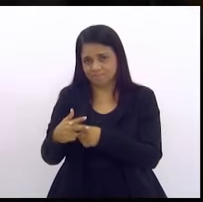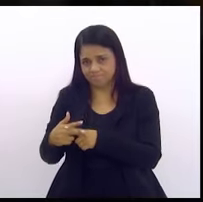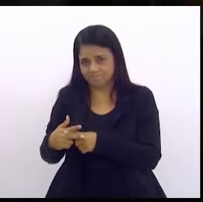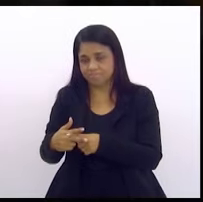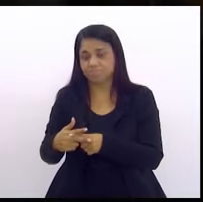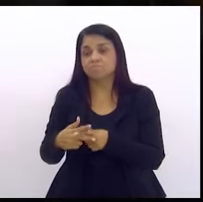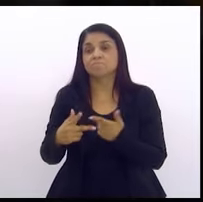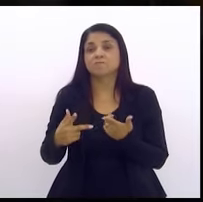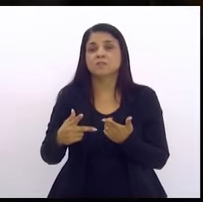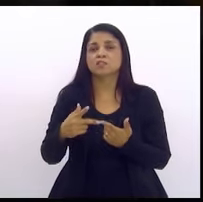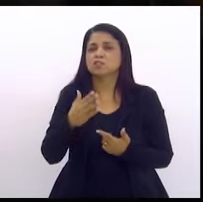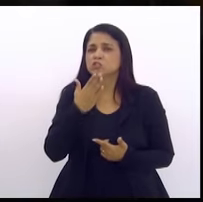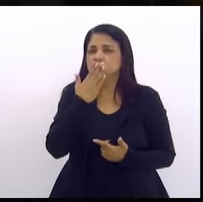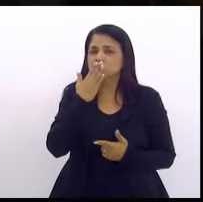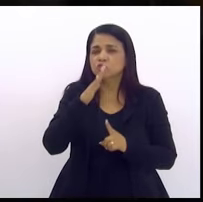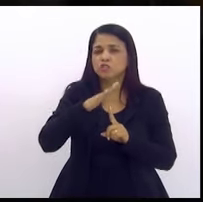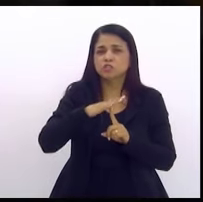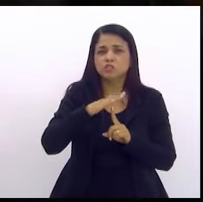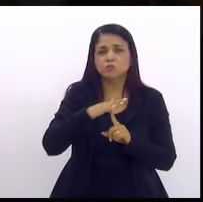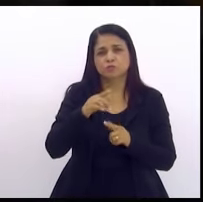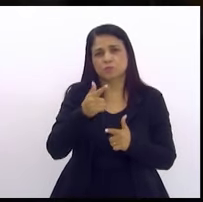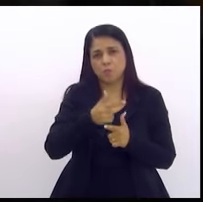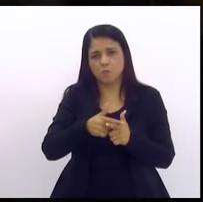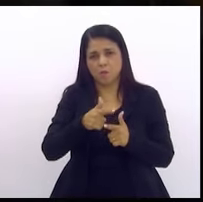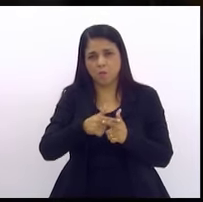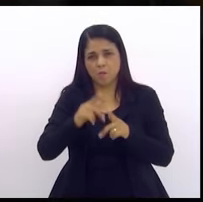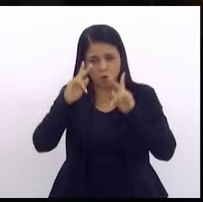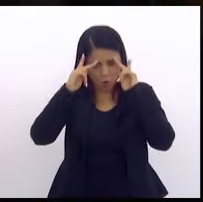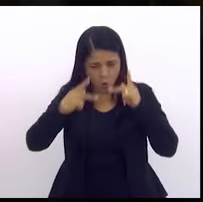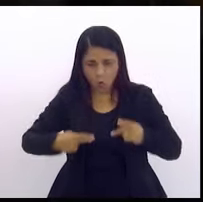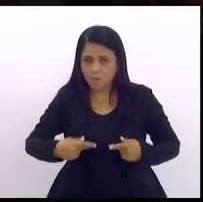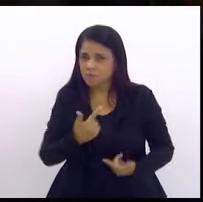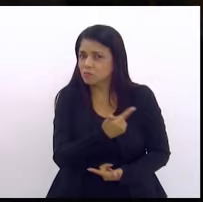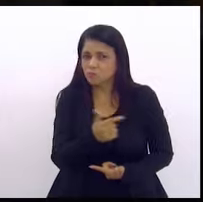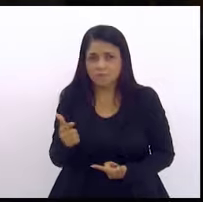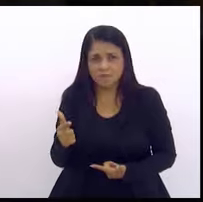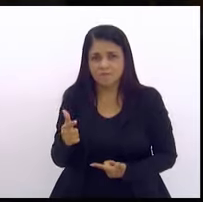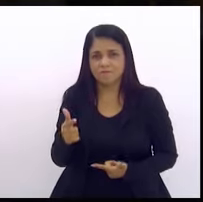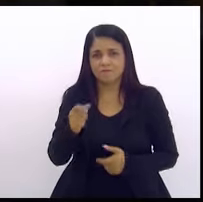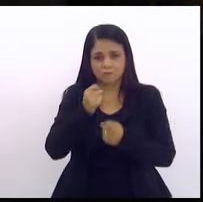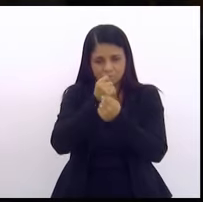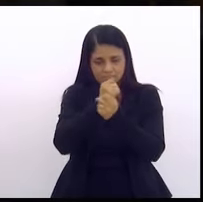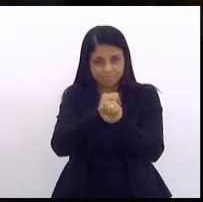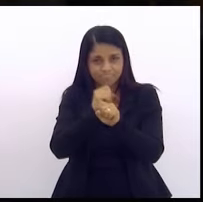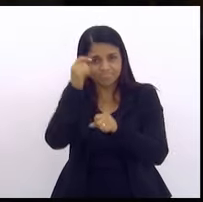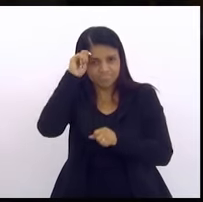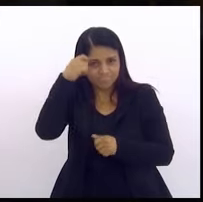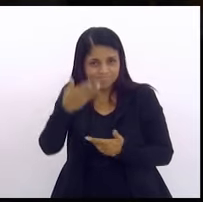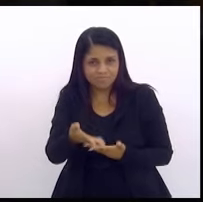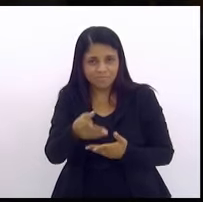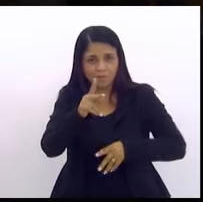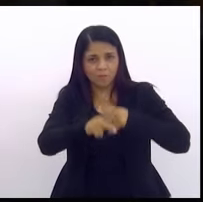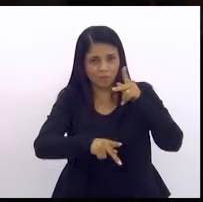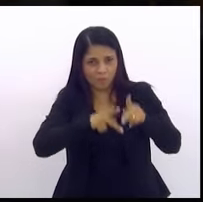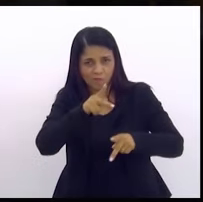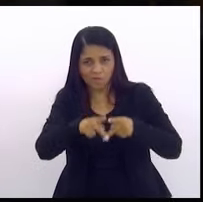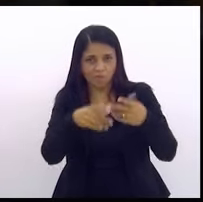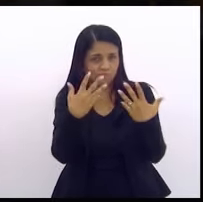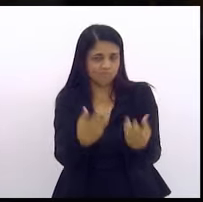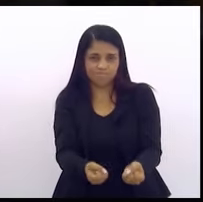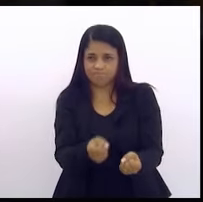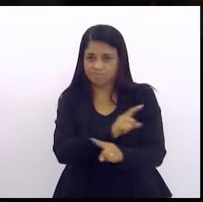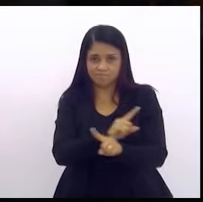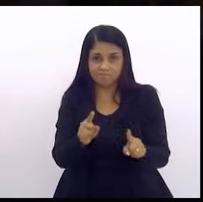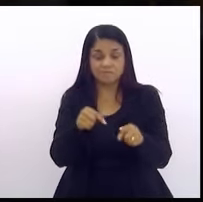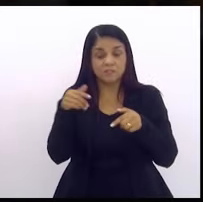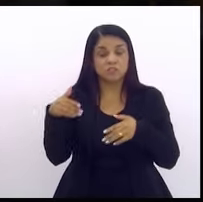dias aquele tipo de situação de desumanização que a gente não pode tolerar. Foi o nosso povo negro que aqui chegou,